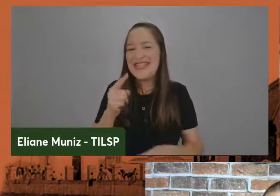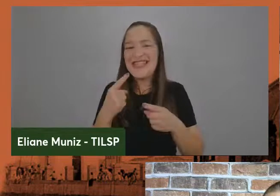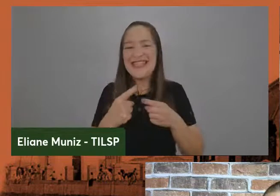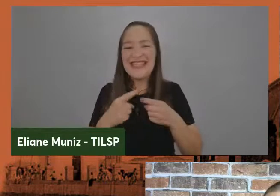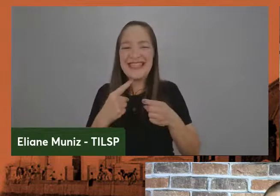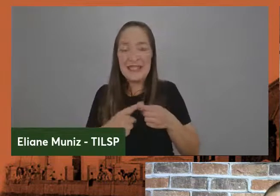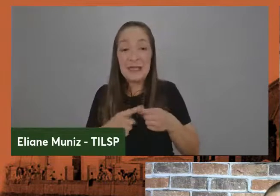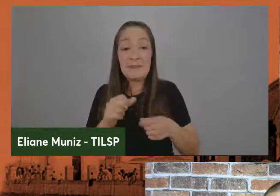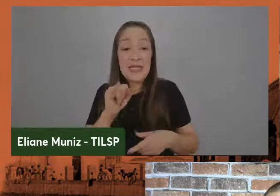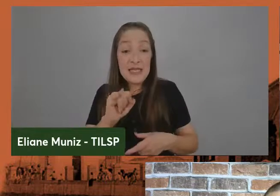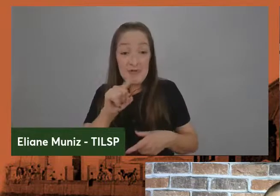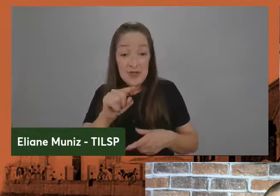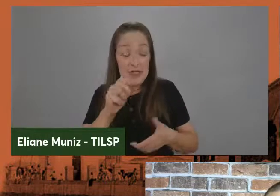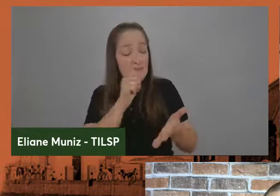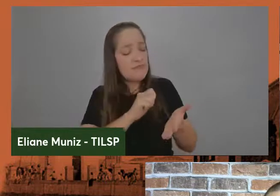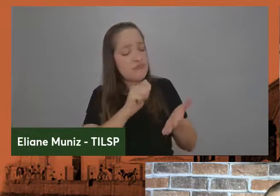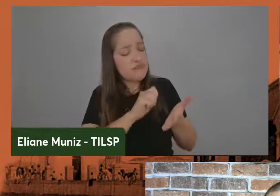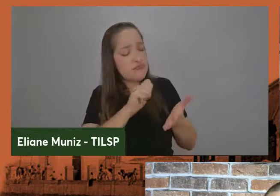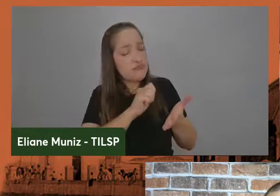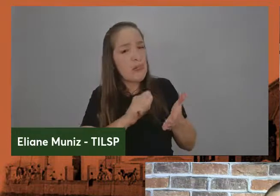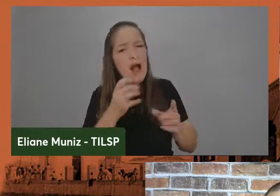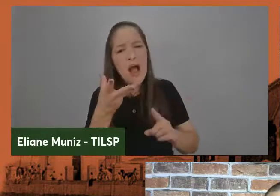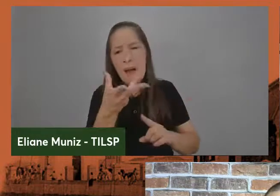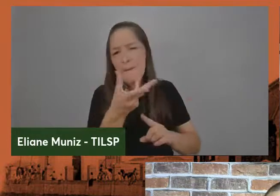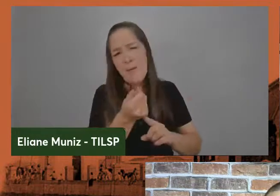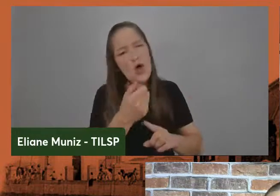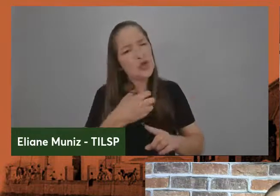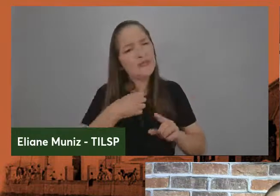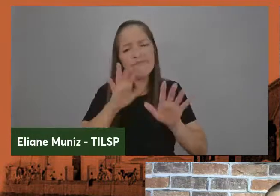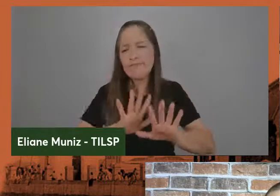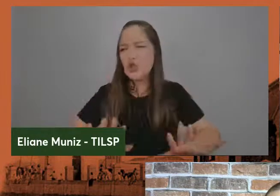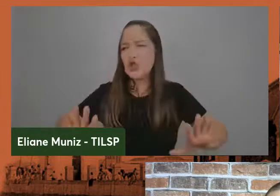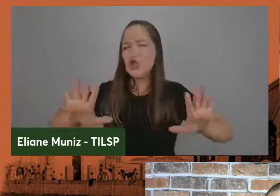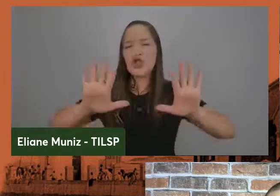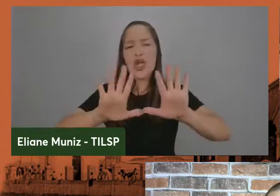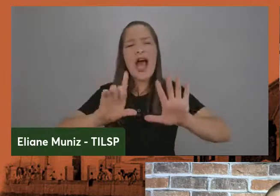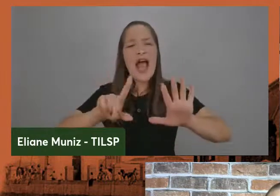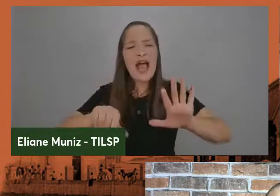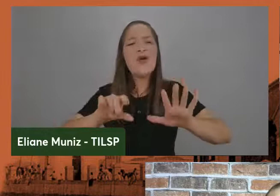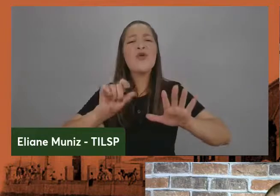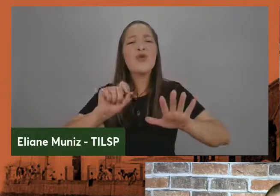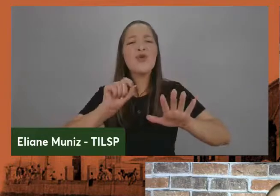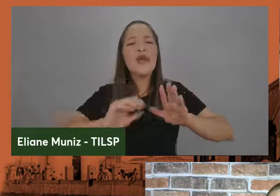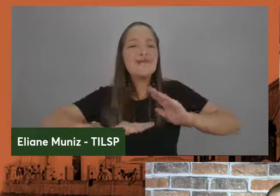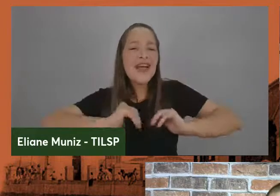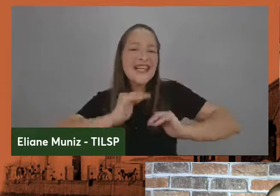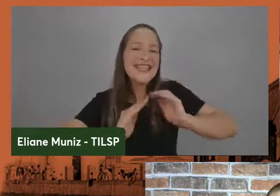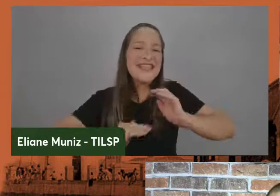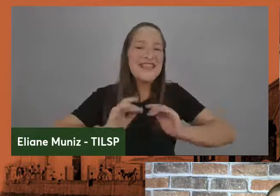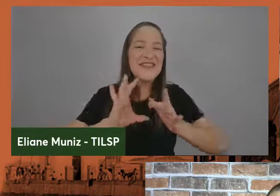quando você escreve, a arte, de modo geral, é um exercício de liberdade, né?